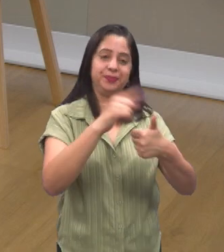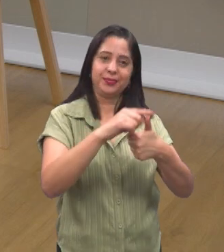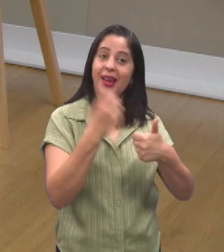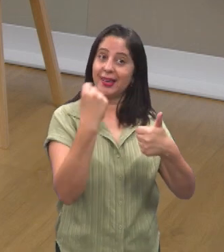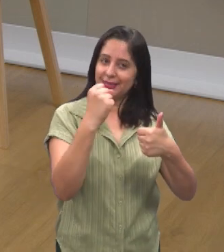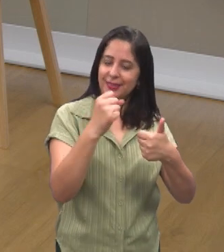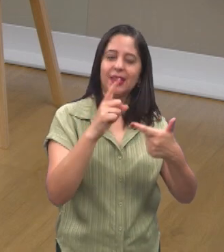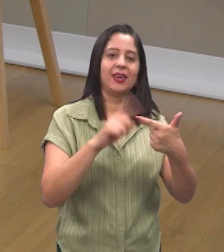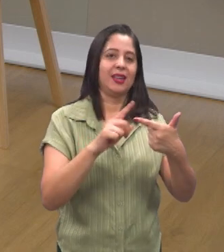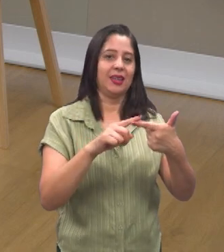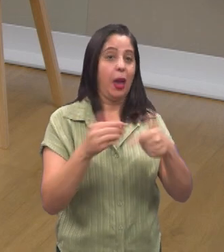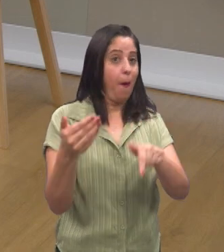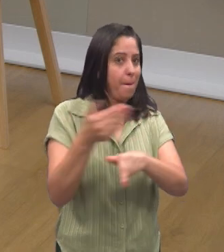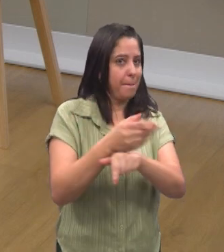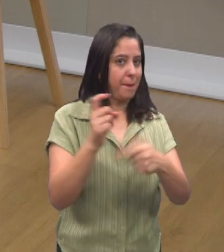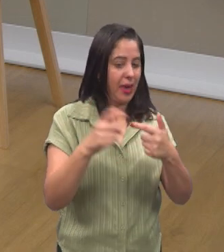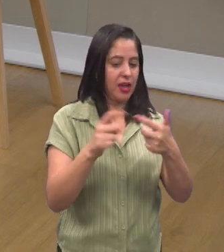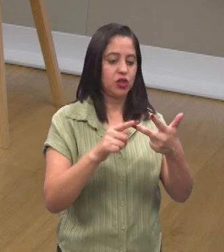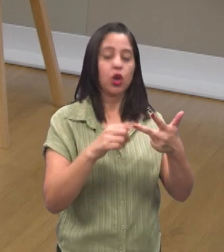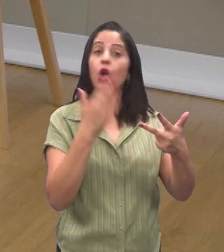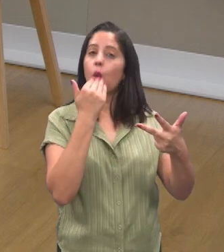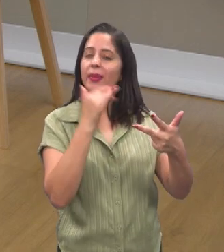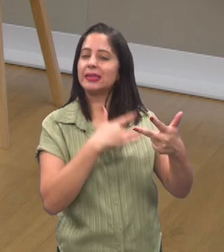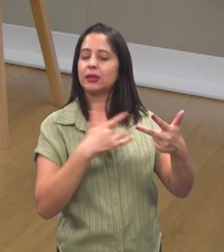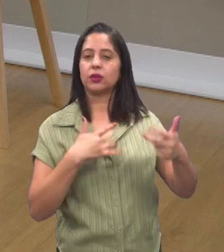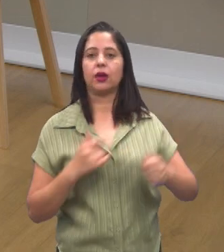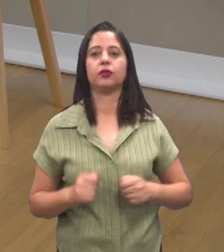Atividade física, as consultas de rotina e